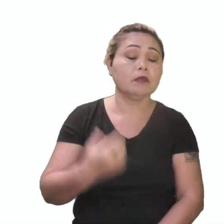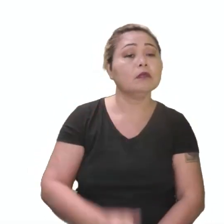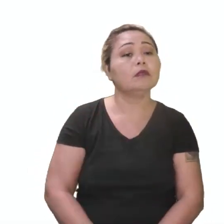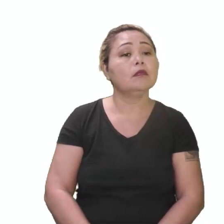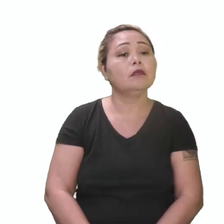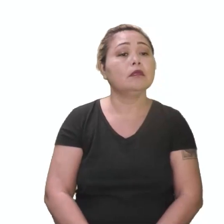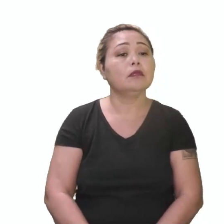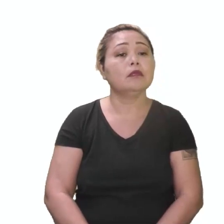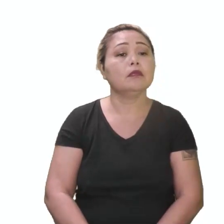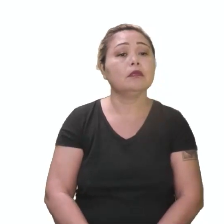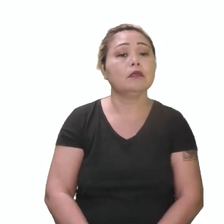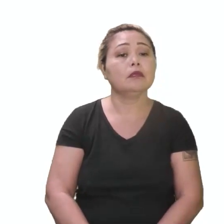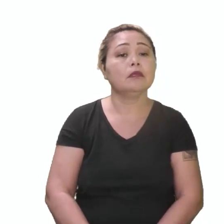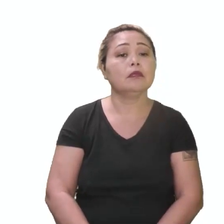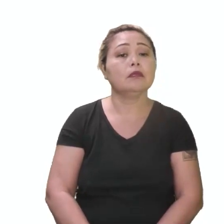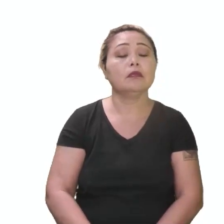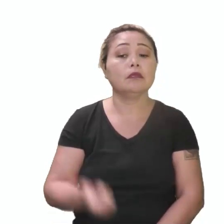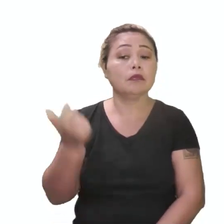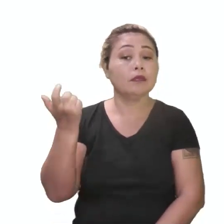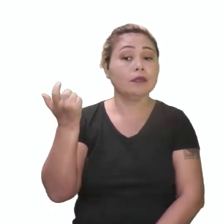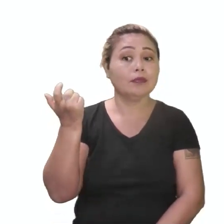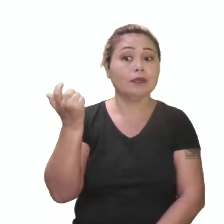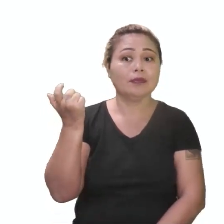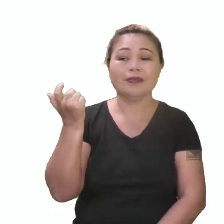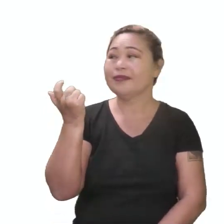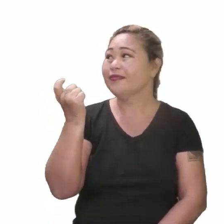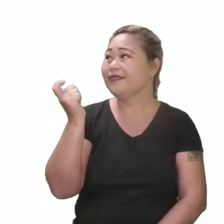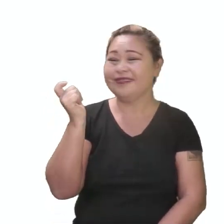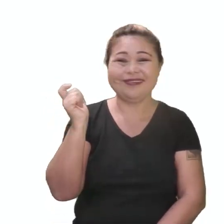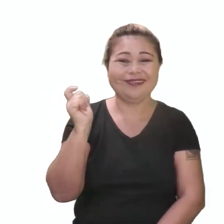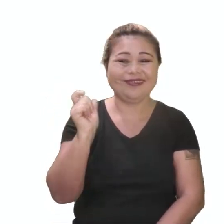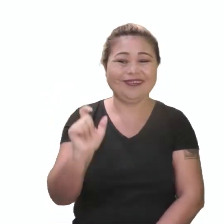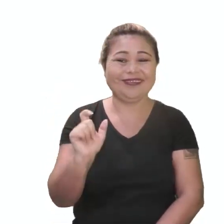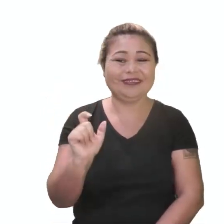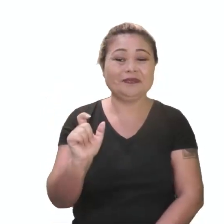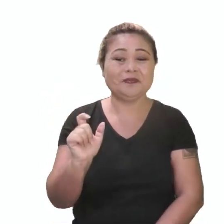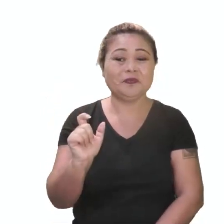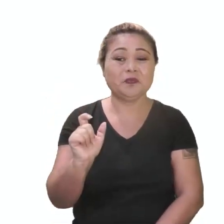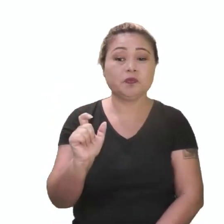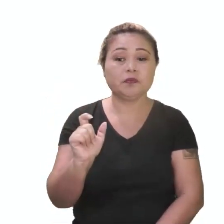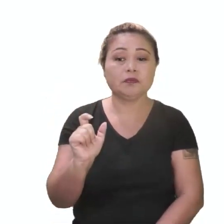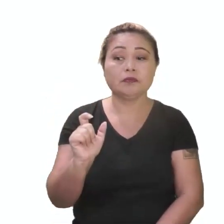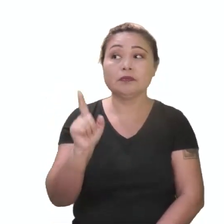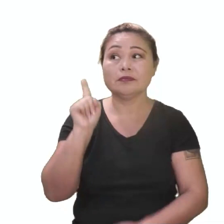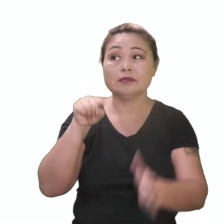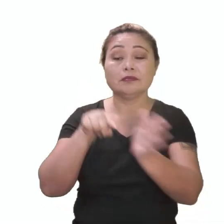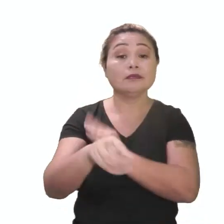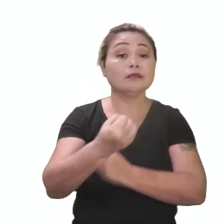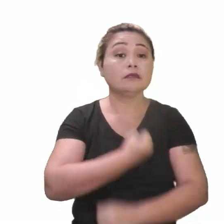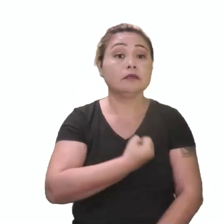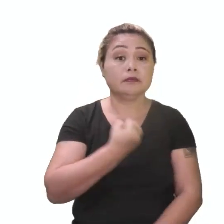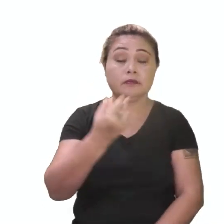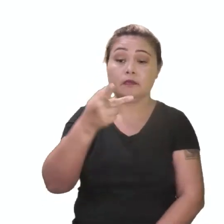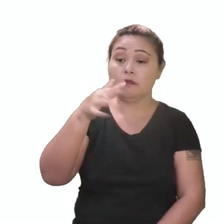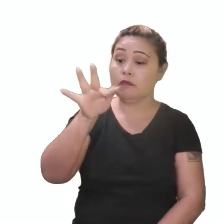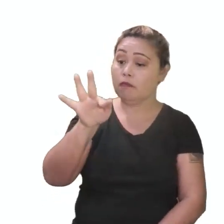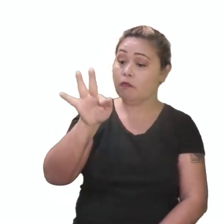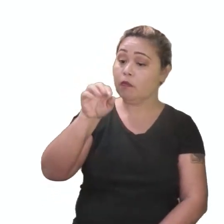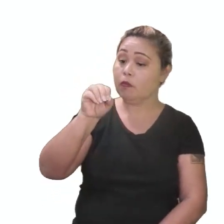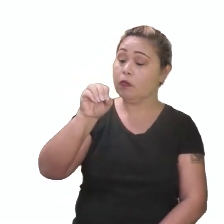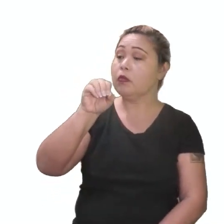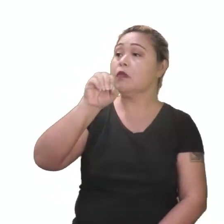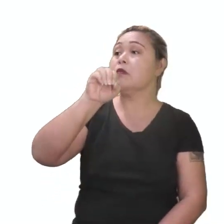lá? Tem uma hora que ele vai aparecer, né? Questão 4. A palavra